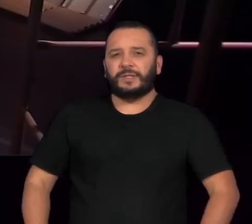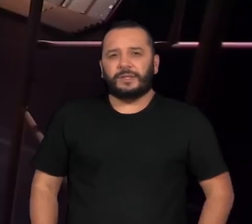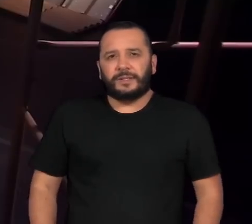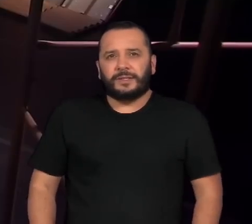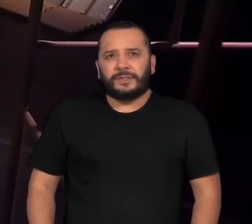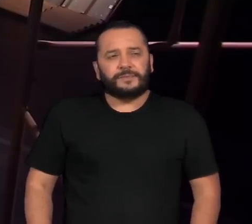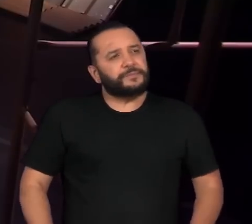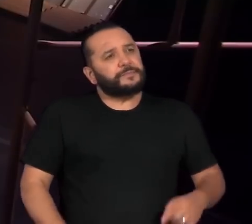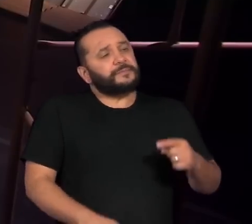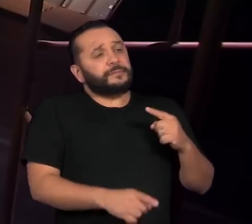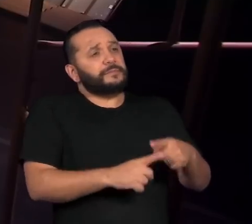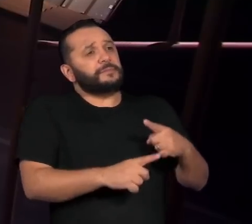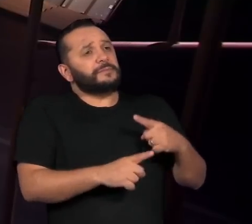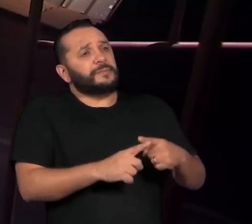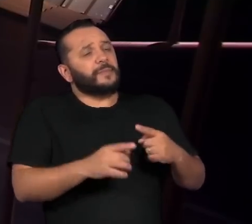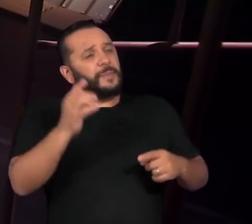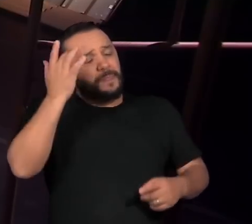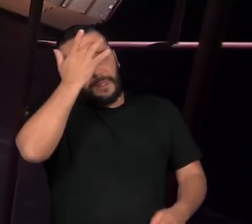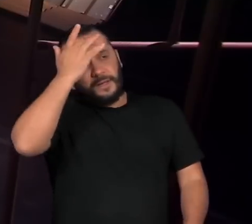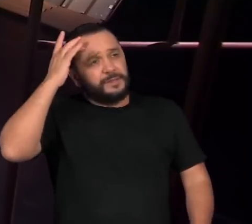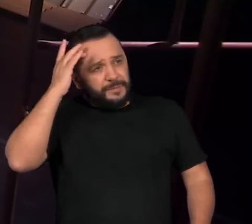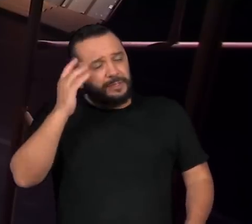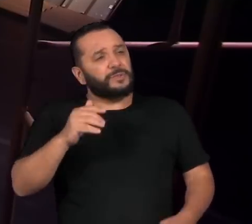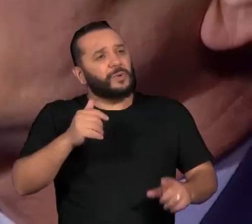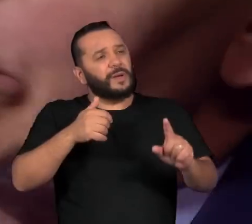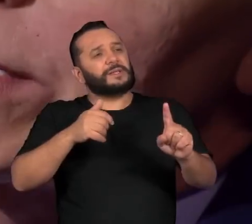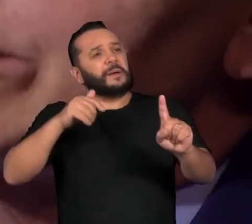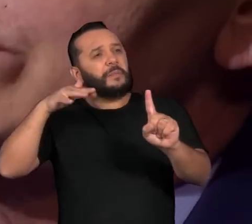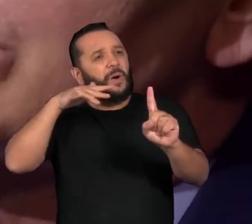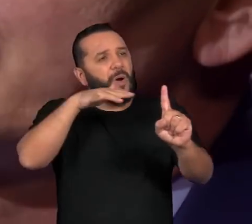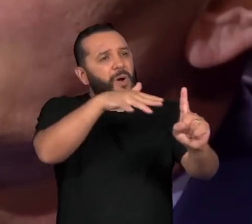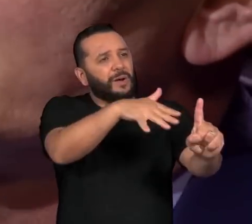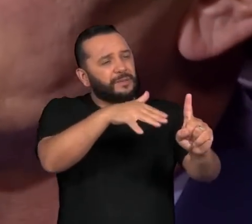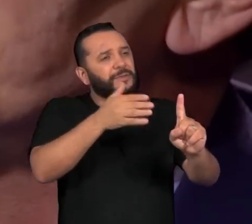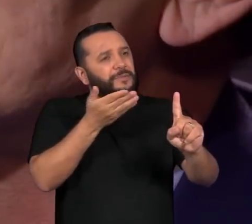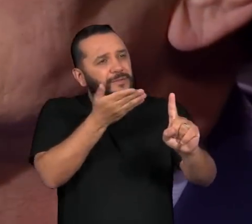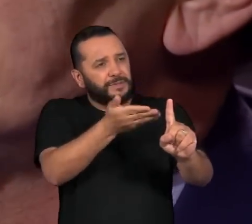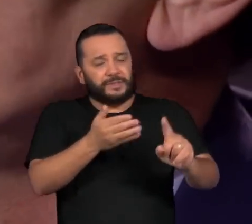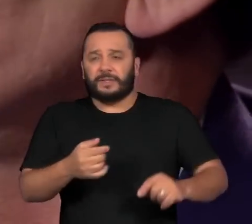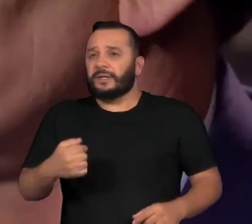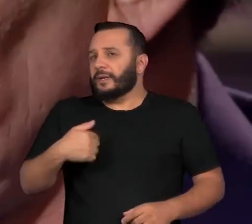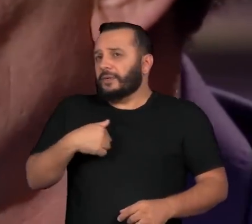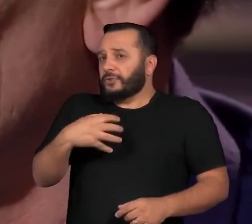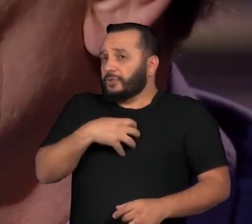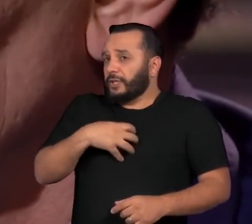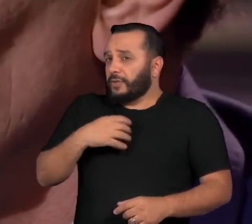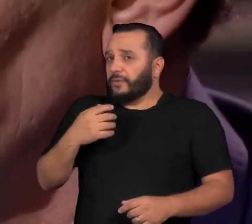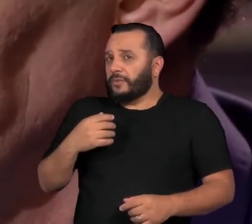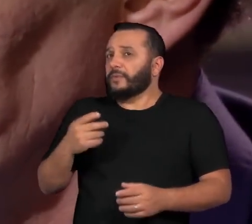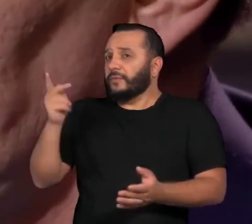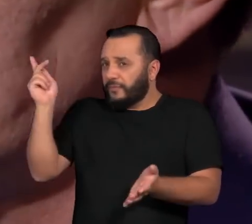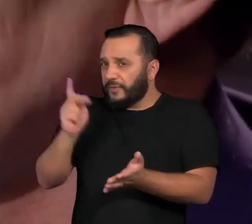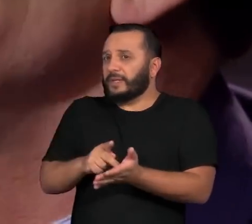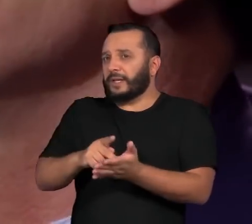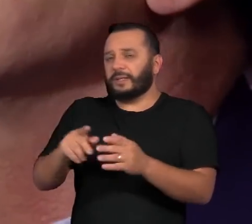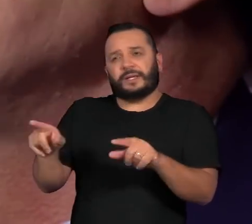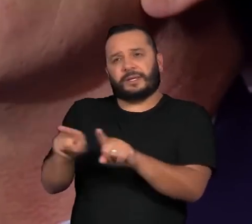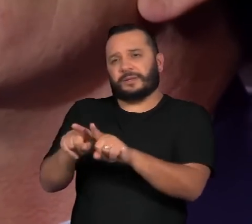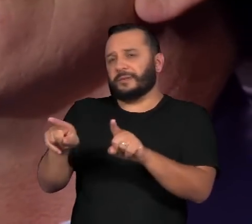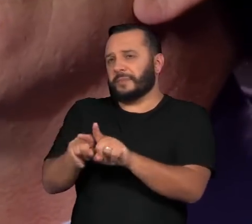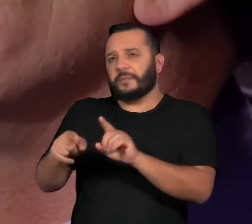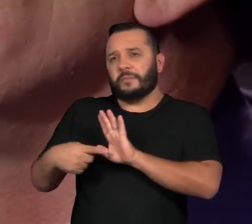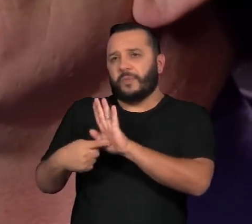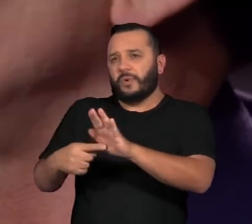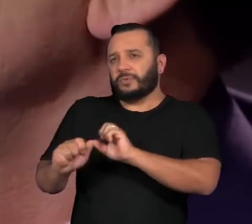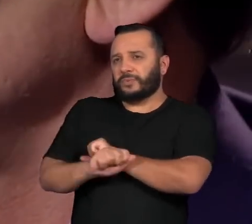abertas. Por que as pessoas se deixam se arrastar por você? Eu tento ser muito verdadeiro e autêntico. Então, a